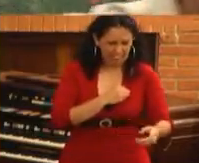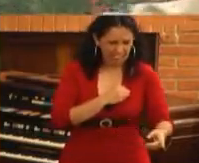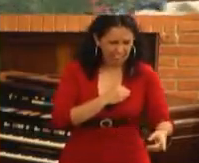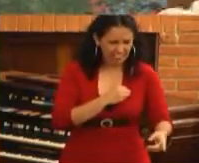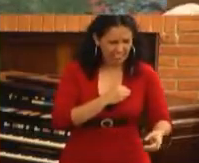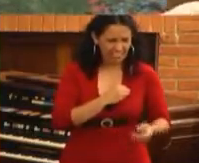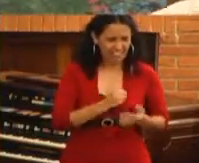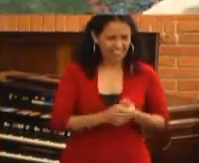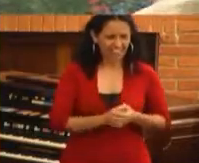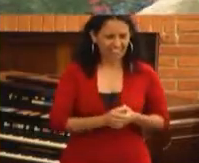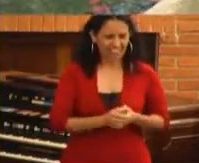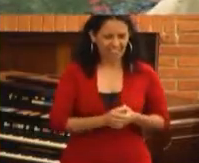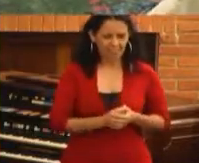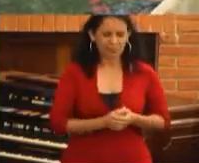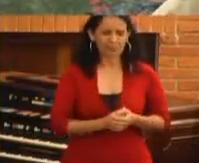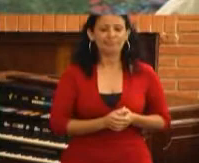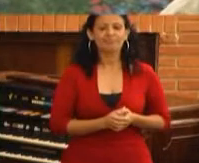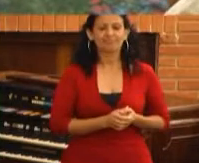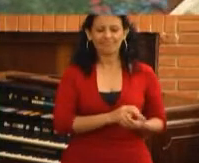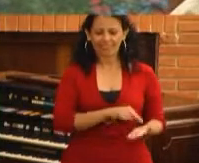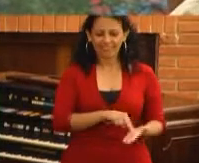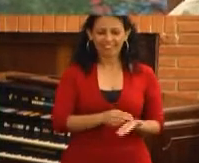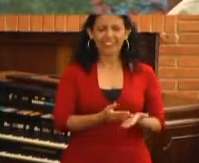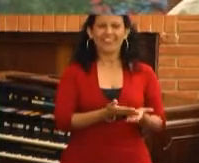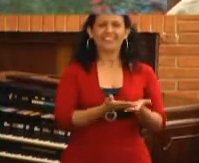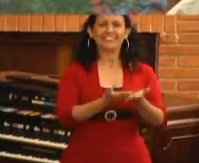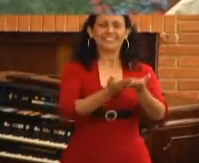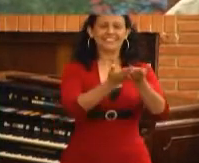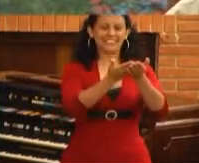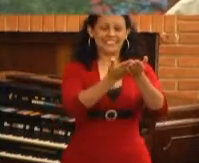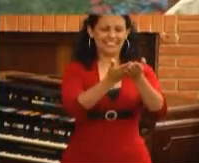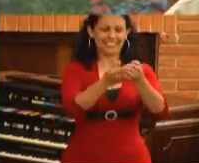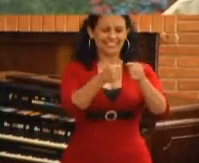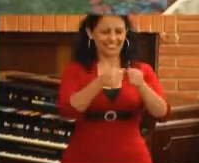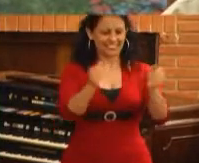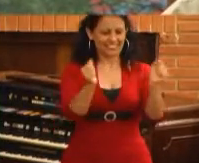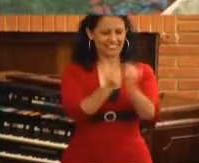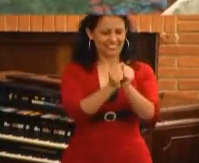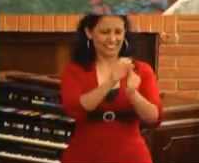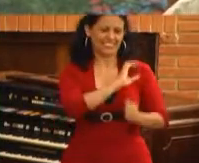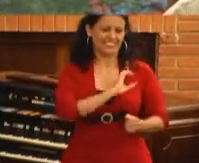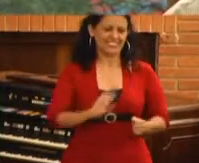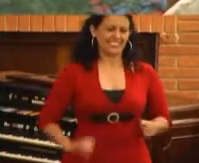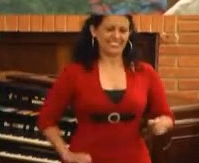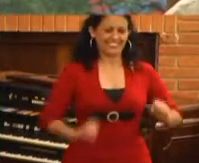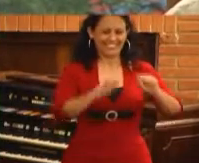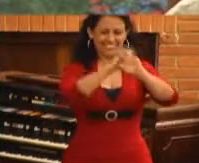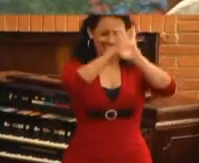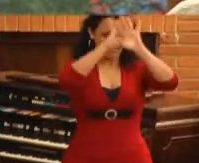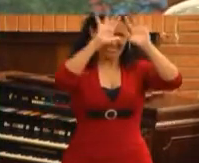frágeis vasos de barro, tinham um poder tremendo.